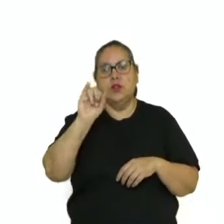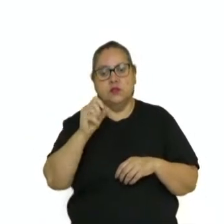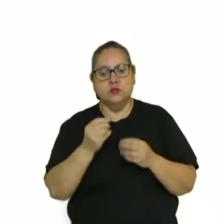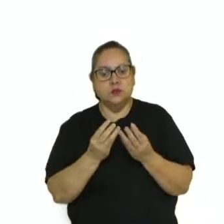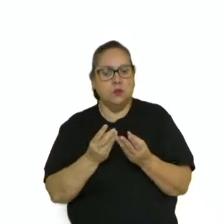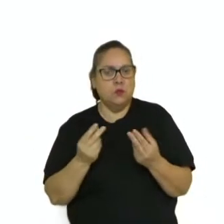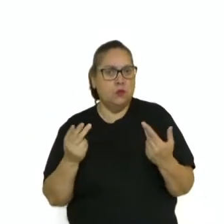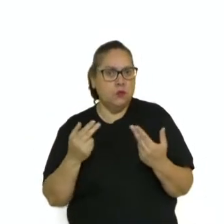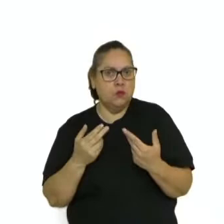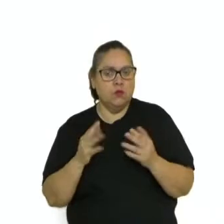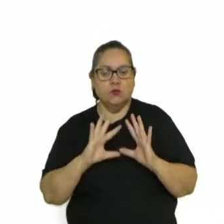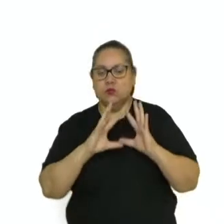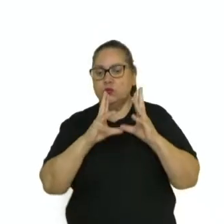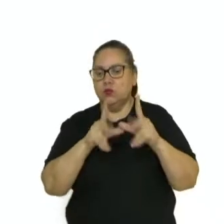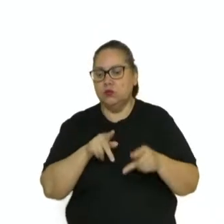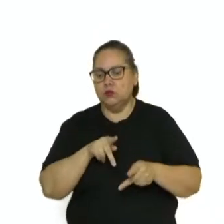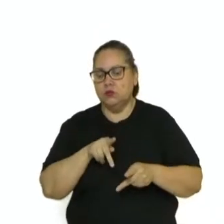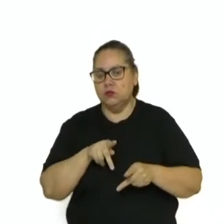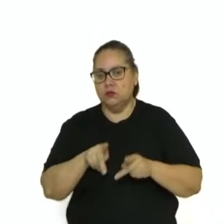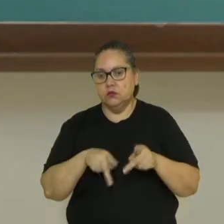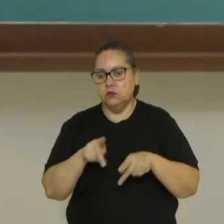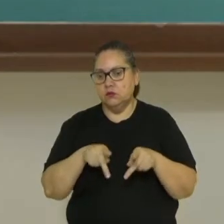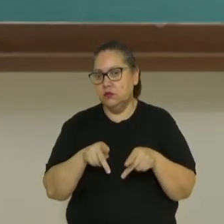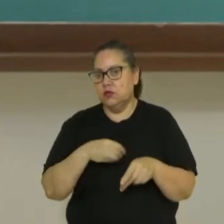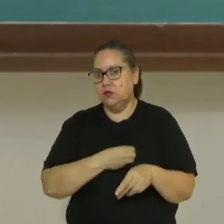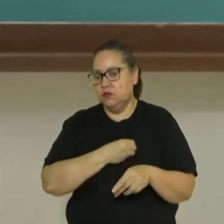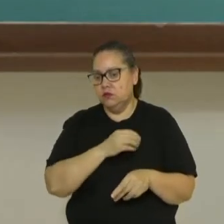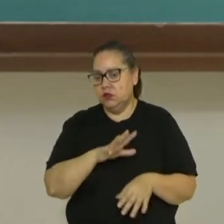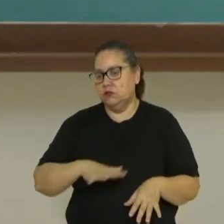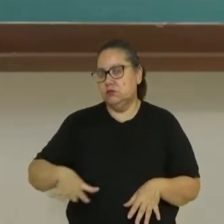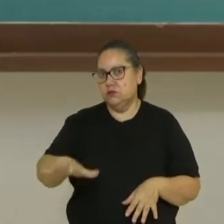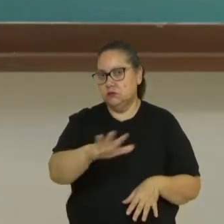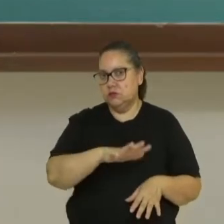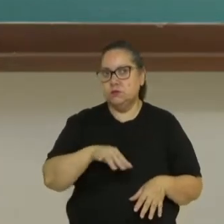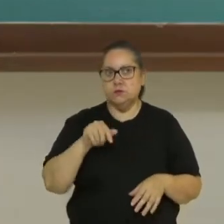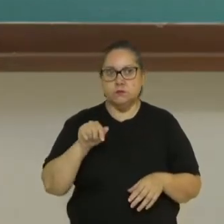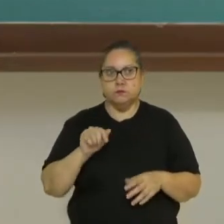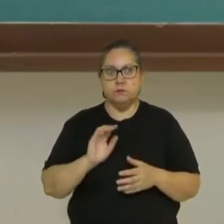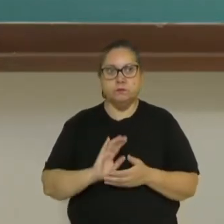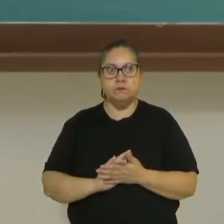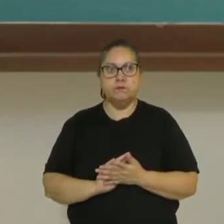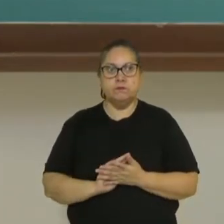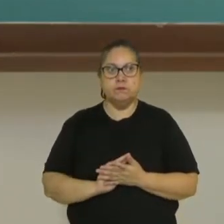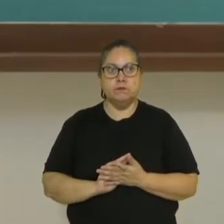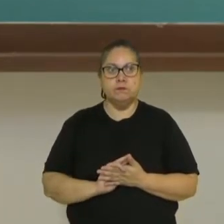diz, a toda a população que vivia naquela região ali.